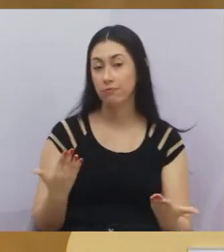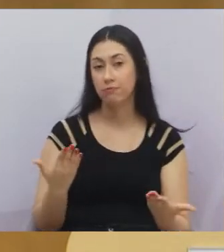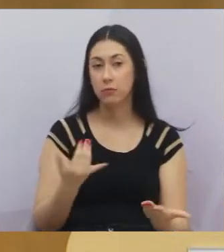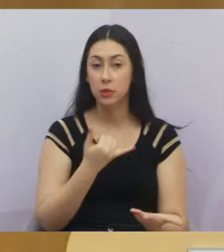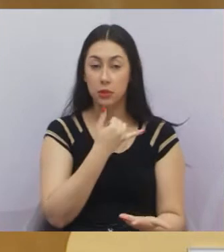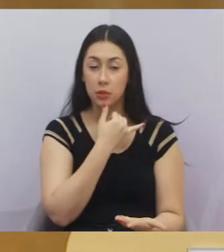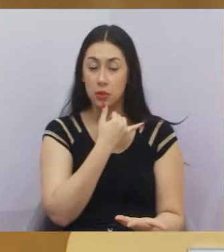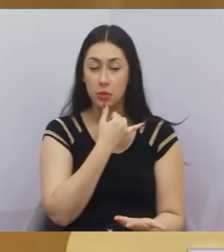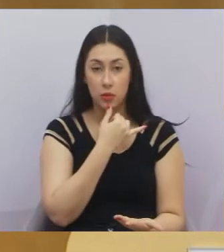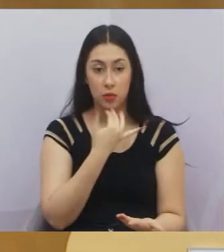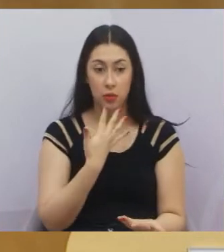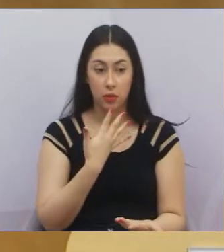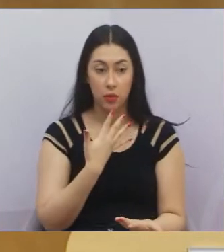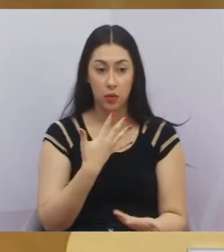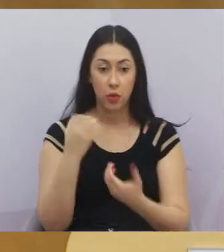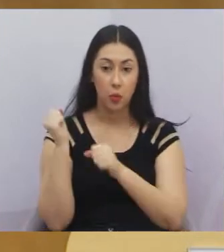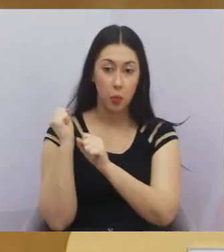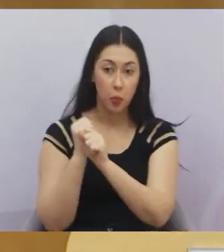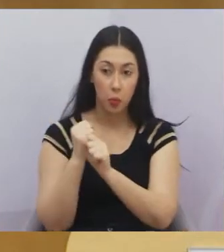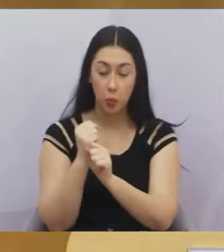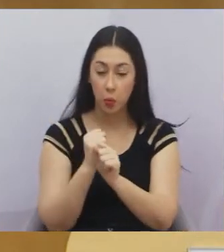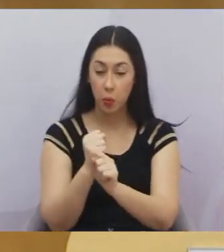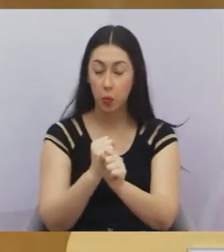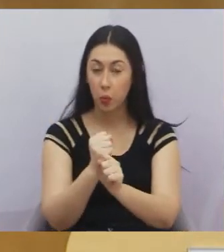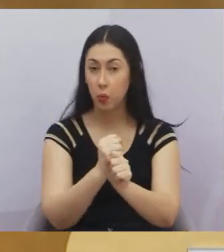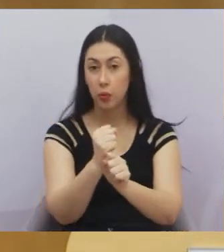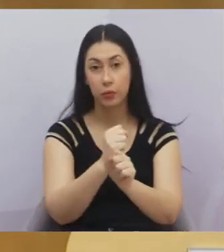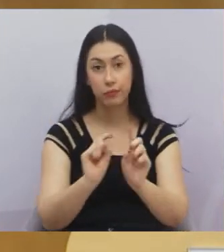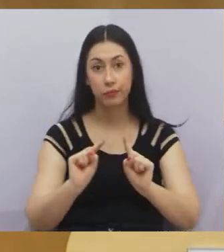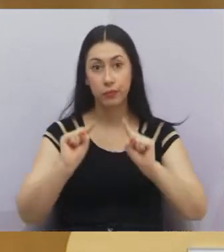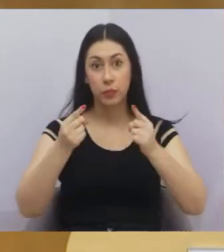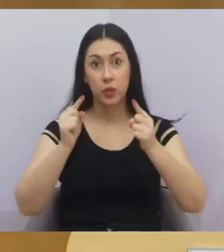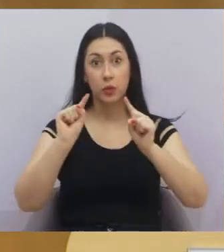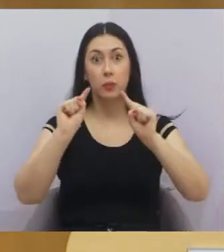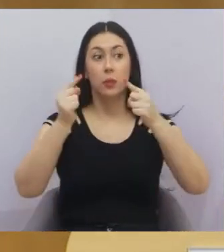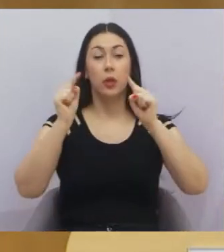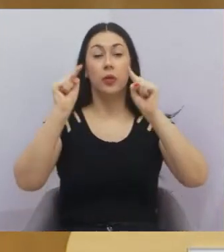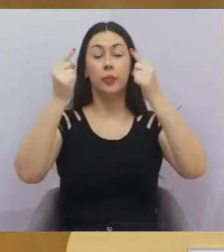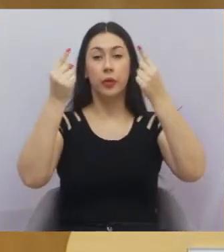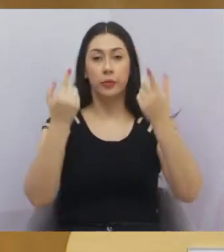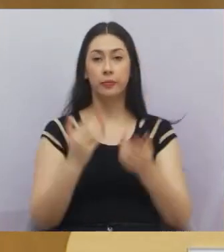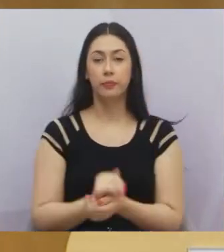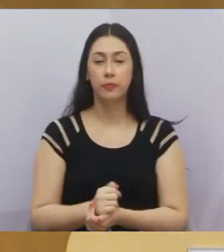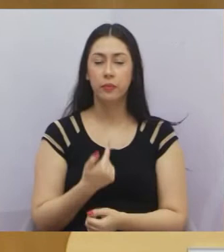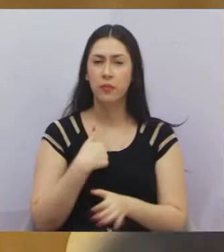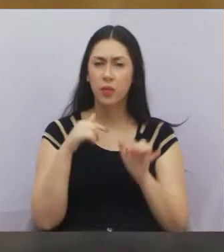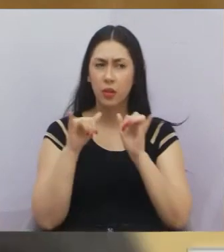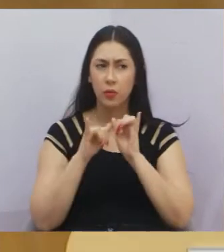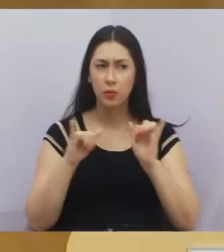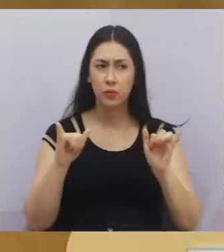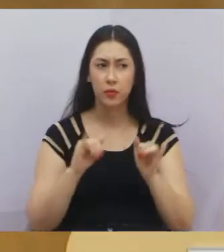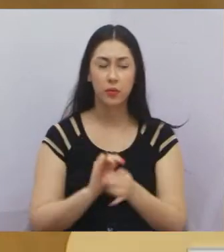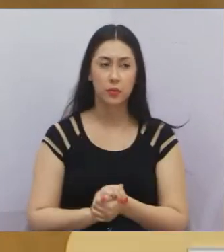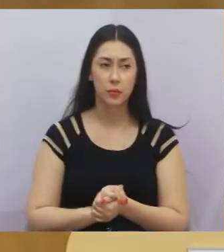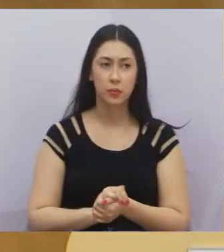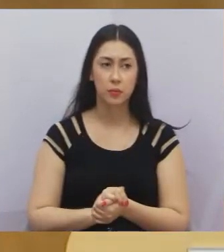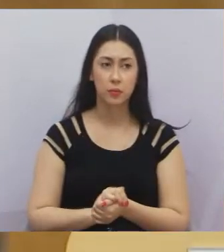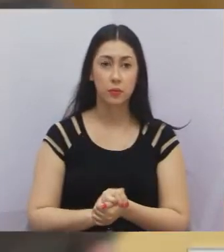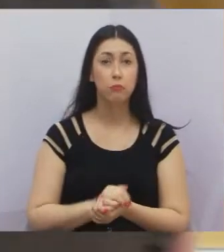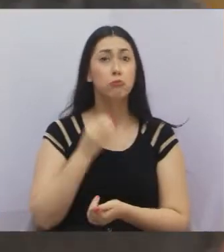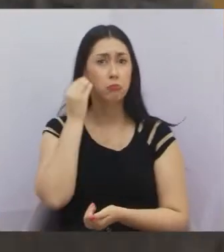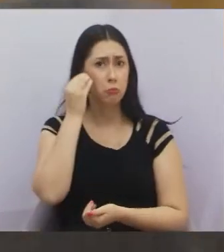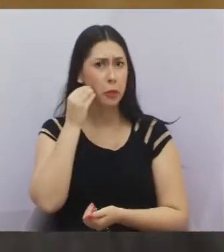infelizmente, cada ano que passa vai ser pior. Eu falo isso,